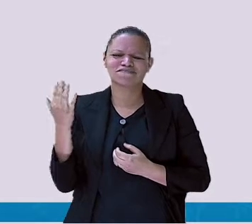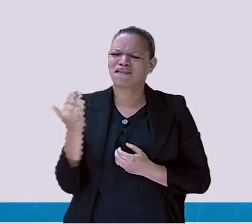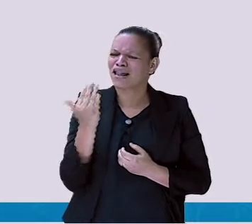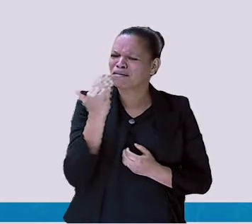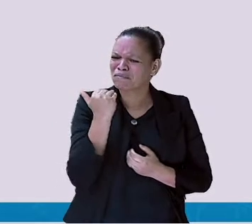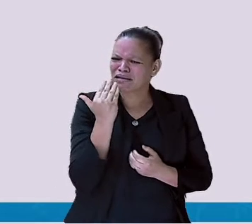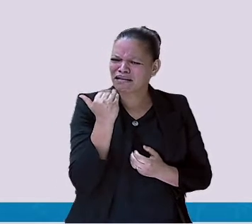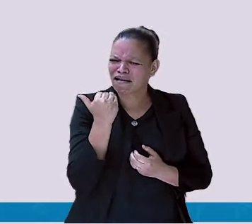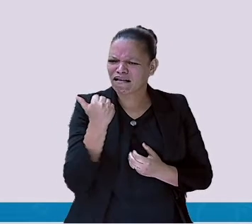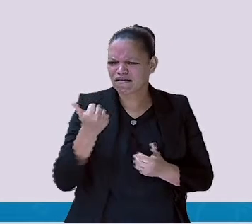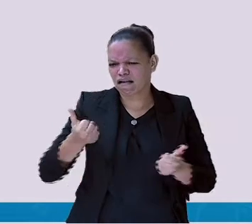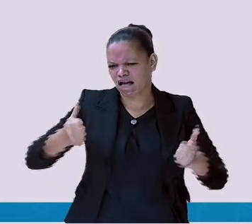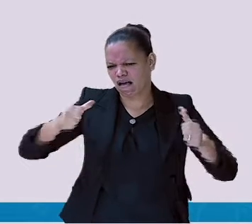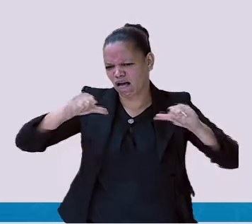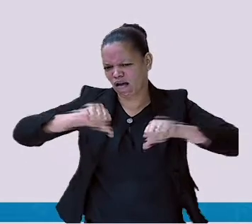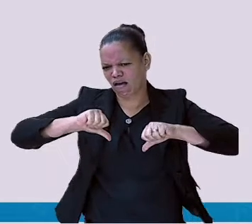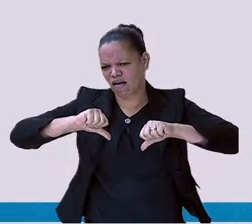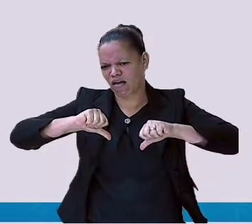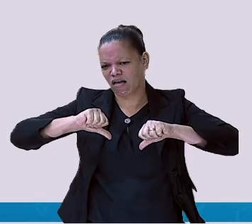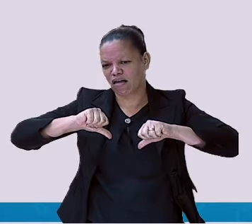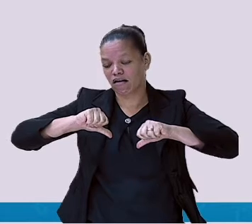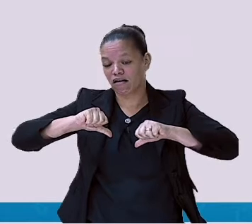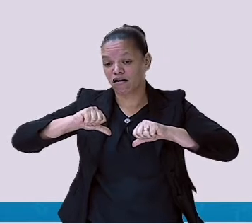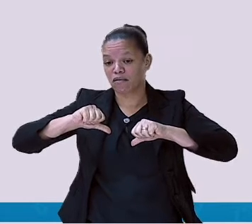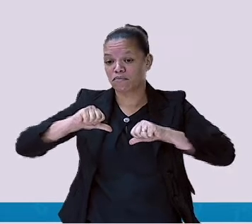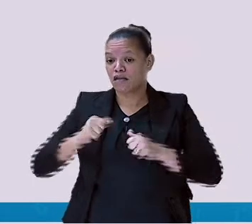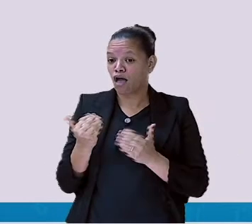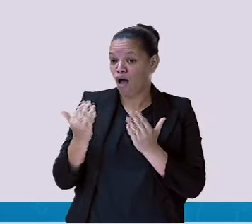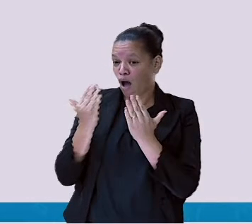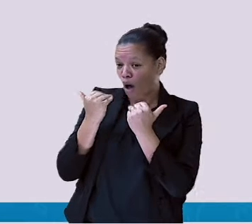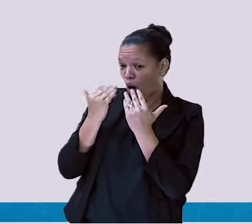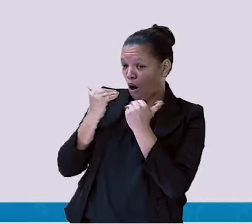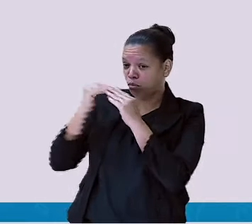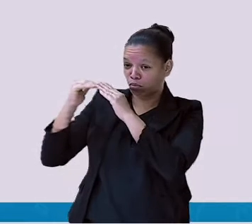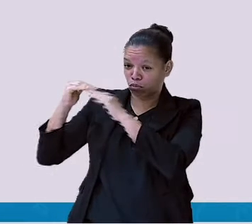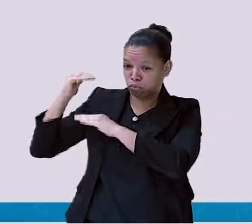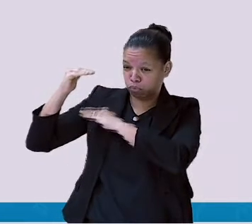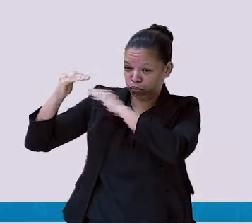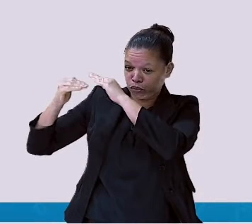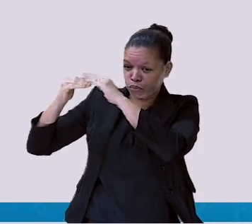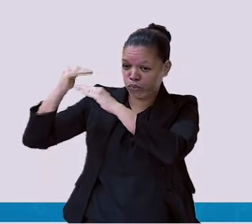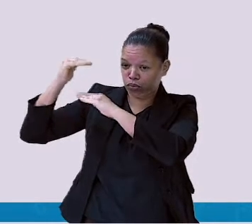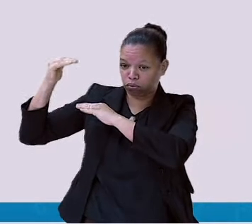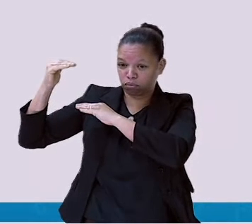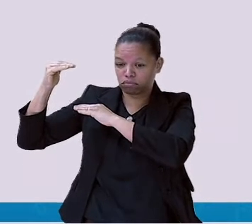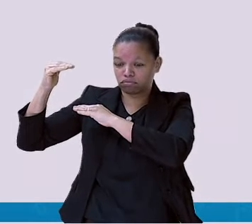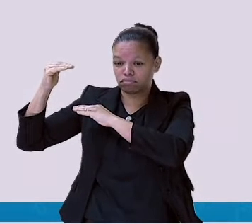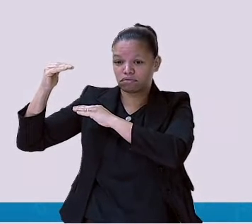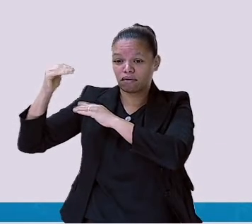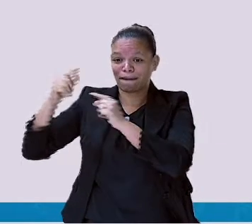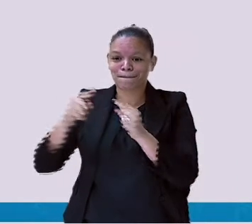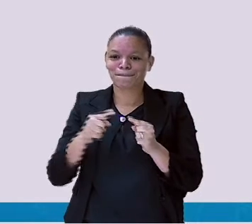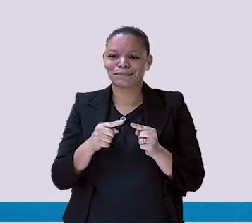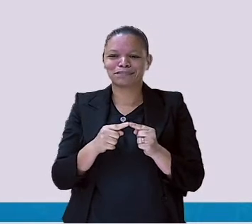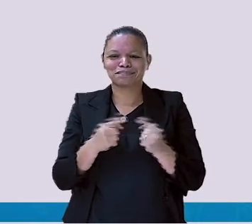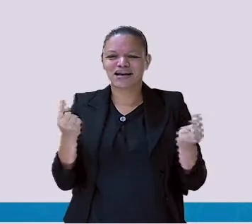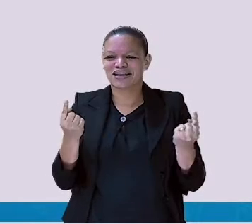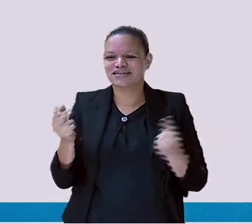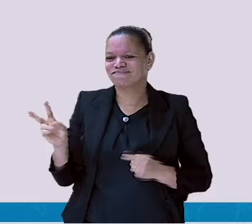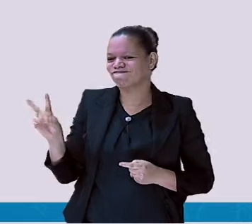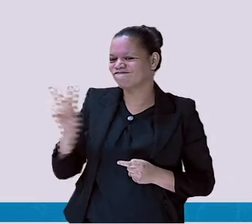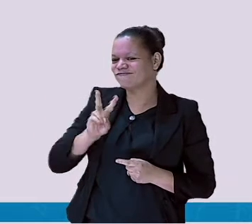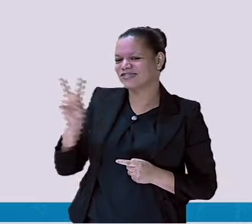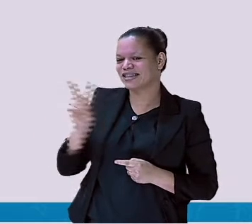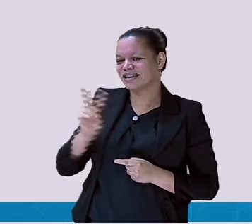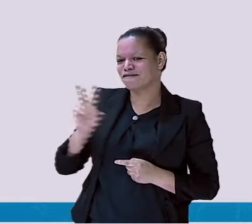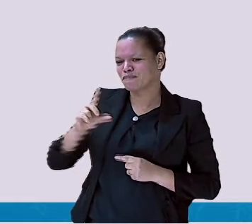alimentação excessiva de um determinado nutriente. Então nós temos aí, ó, ela é